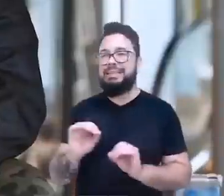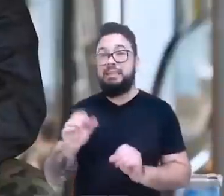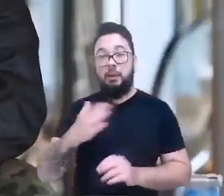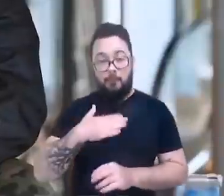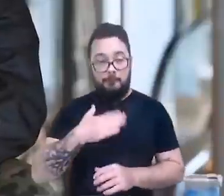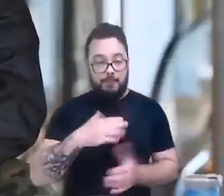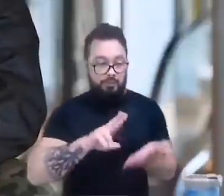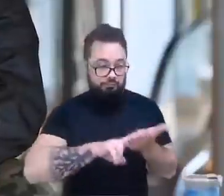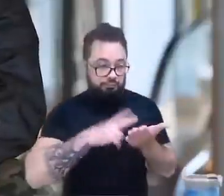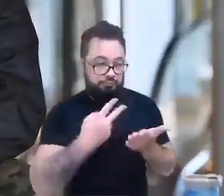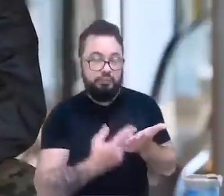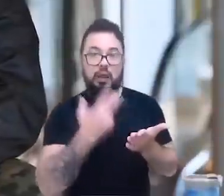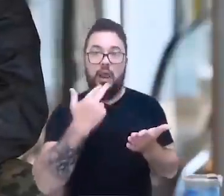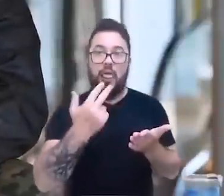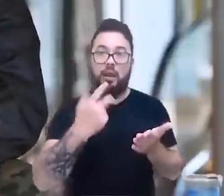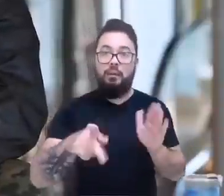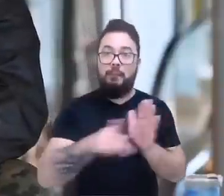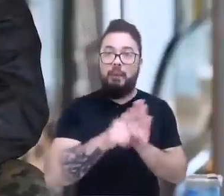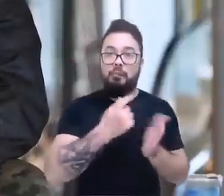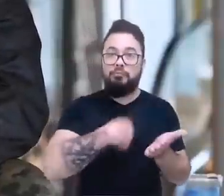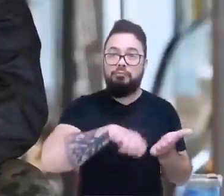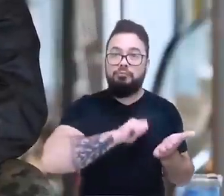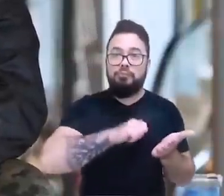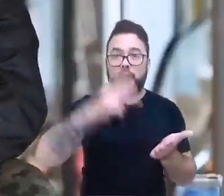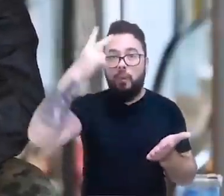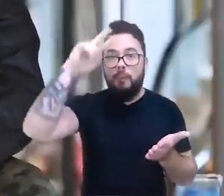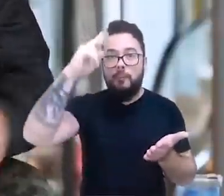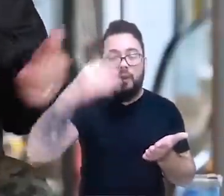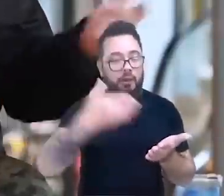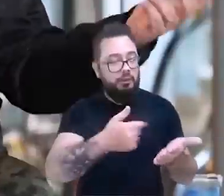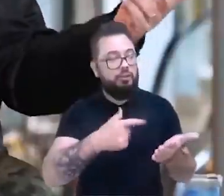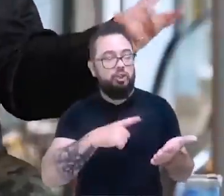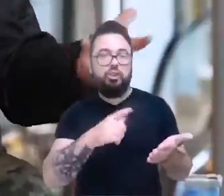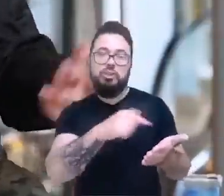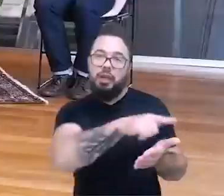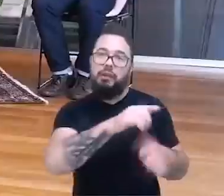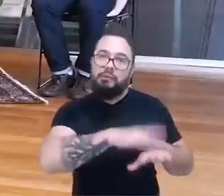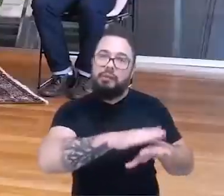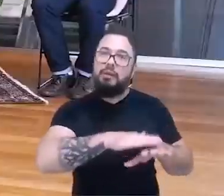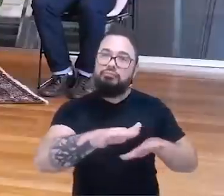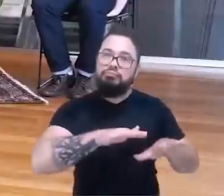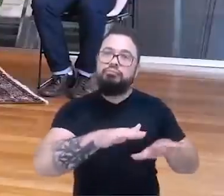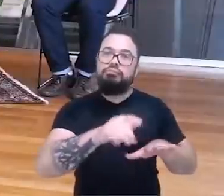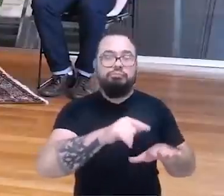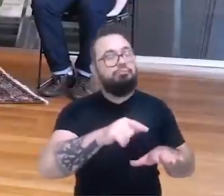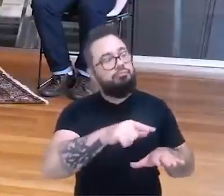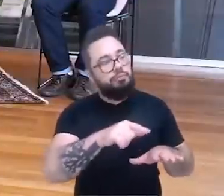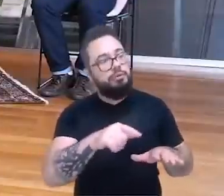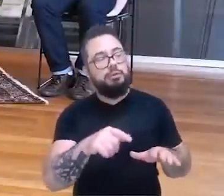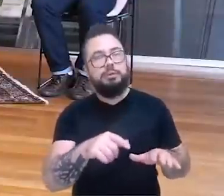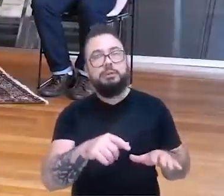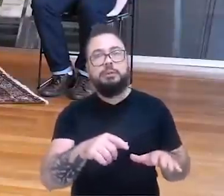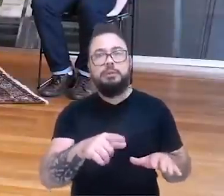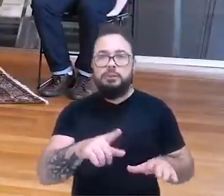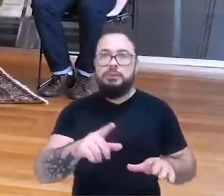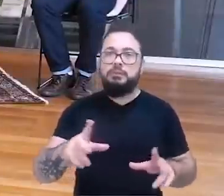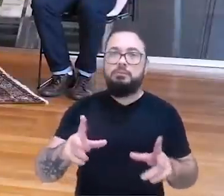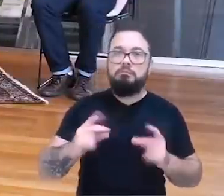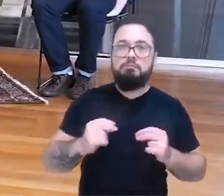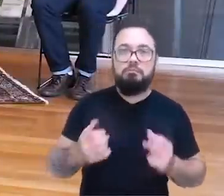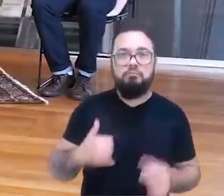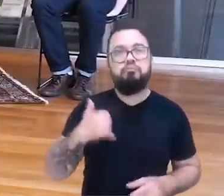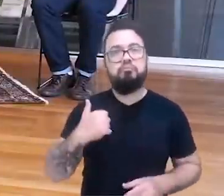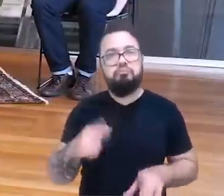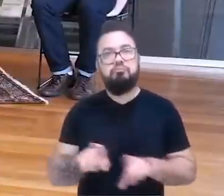traduzir no México e eu tava lá para um movimento que fez o próprio livro isso entendeu então isso é muito diga não é muito dele não e isso é saber onde a